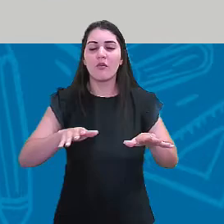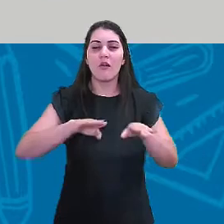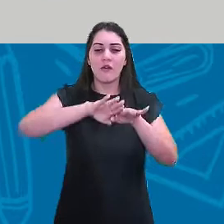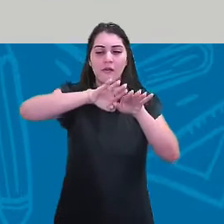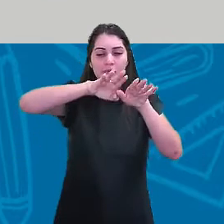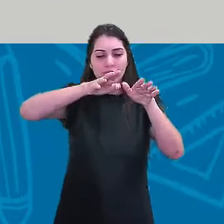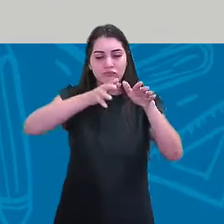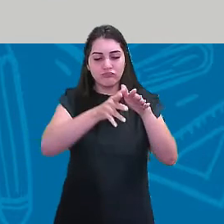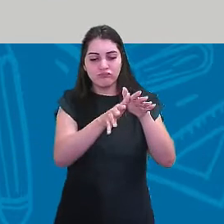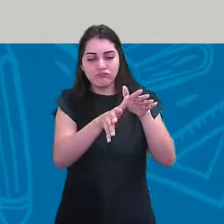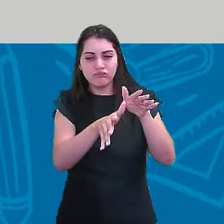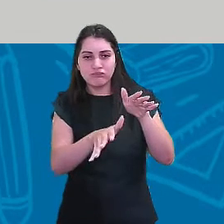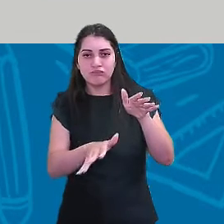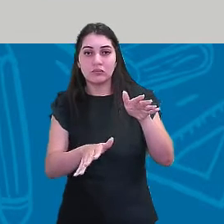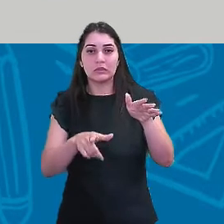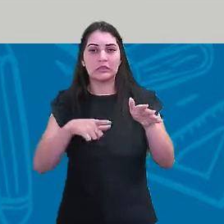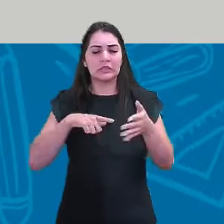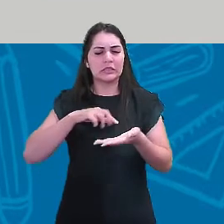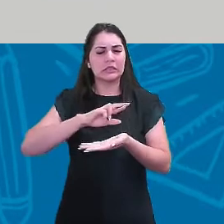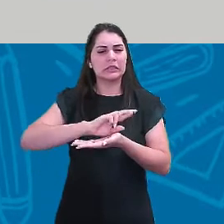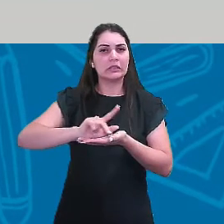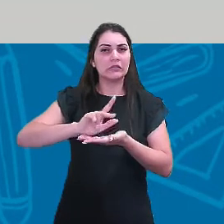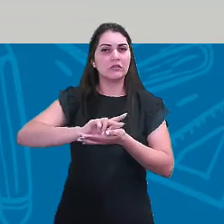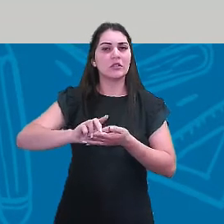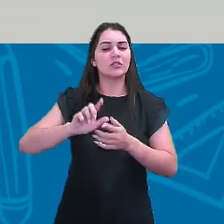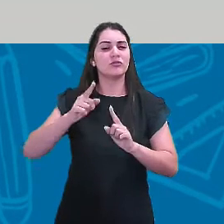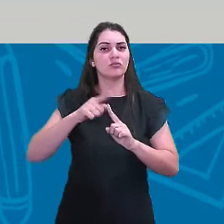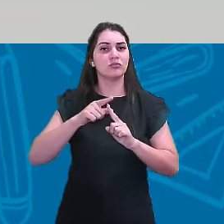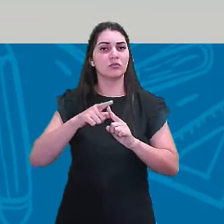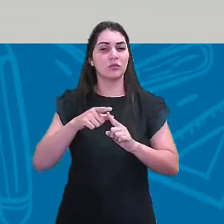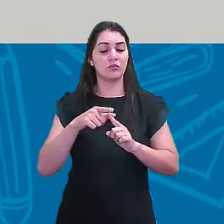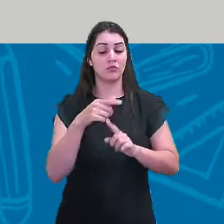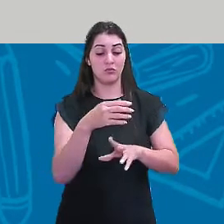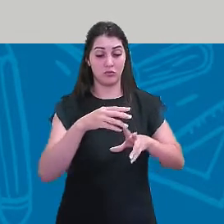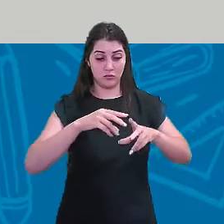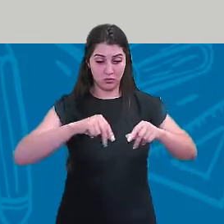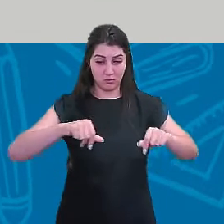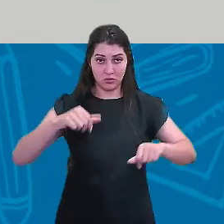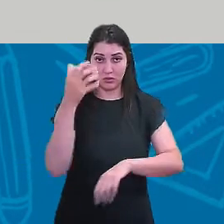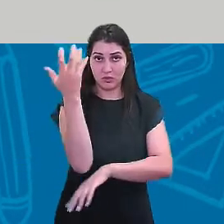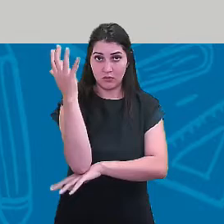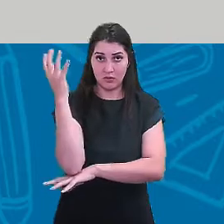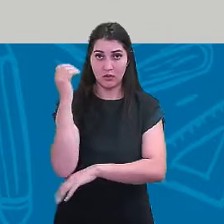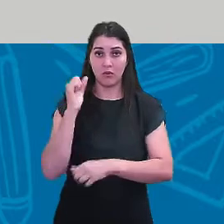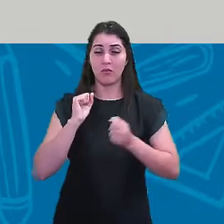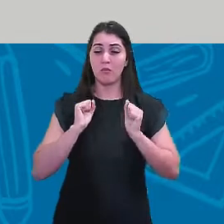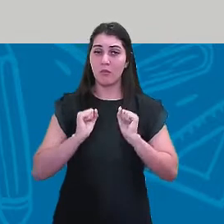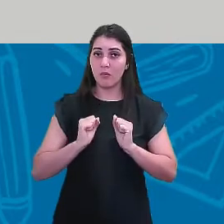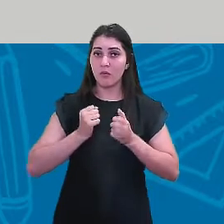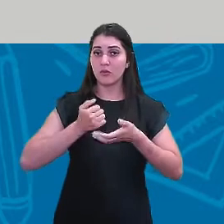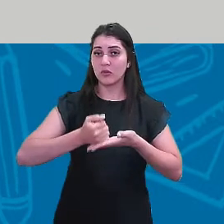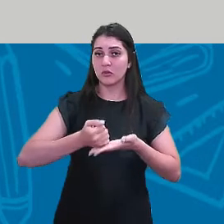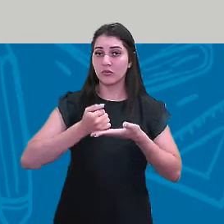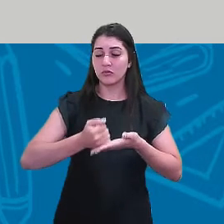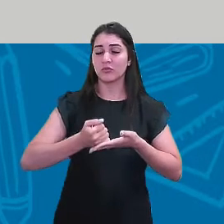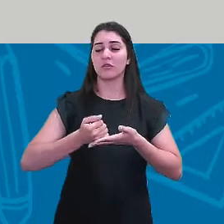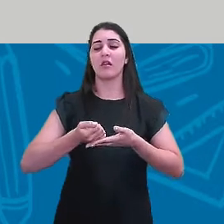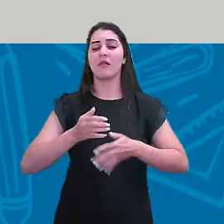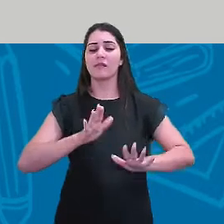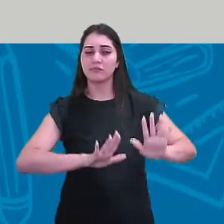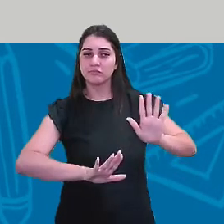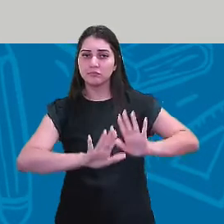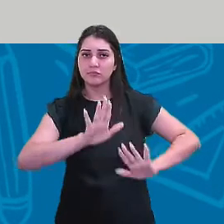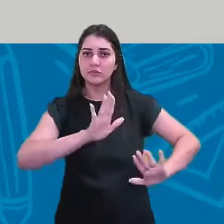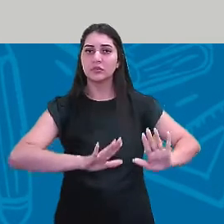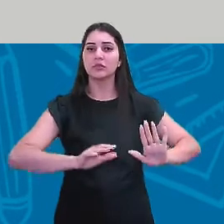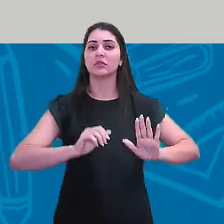vários fatores que a vegetação pode ajudar, junto com um bom solo conservado, com um solo bem tratado,